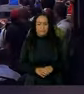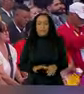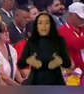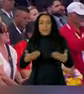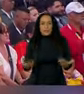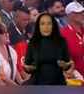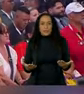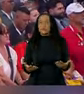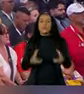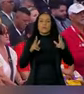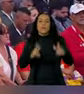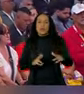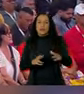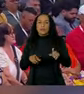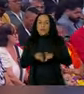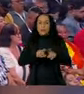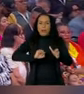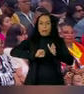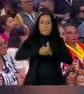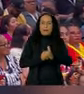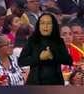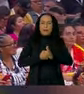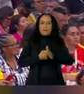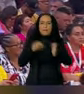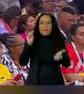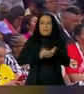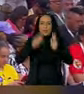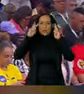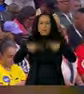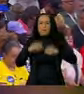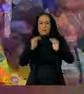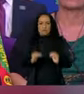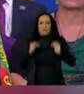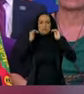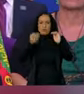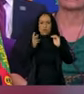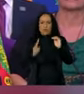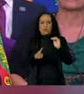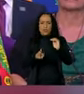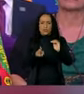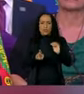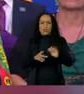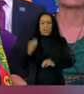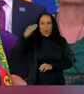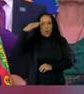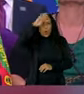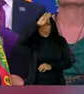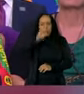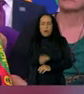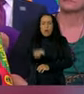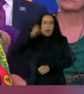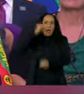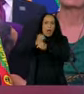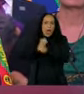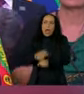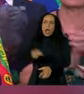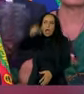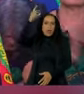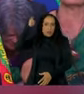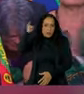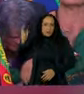Assim como o bloqueio desumano que o imperialismo mantém sobre Cuba há décadas.